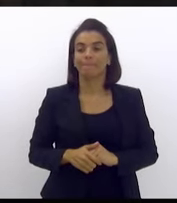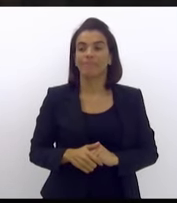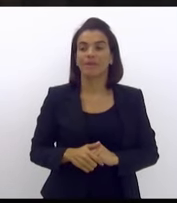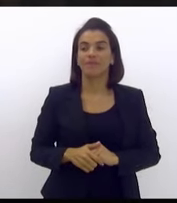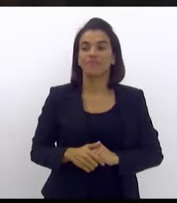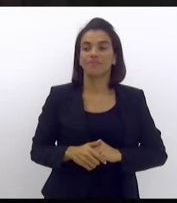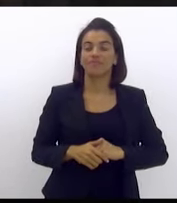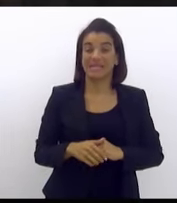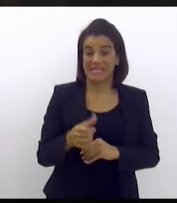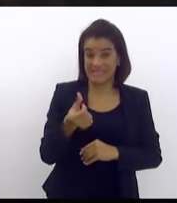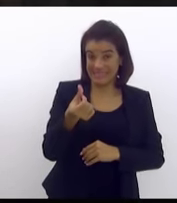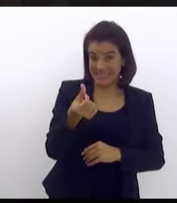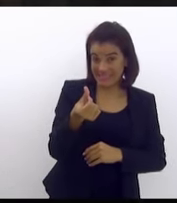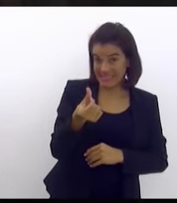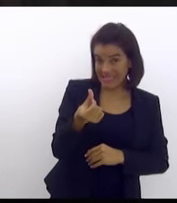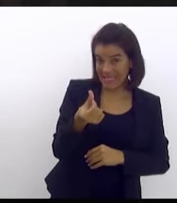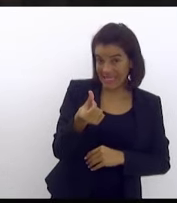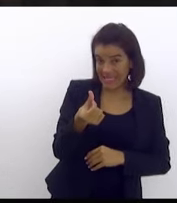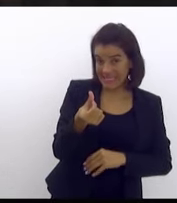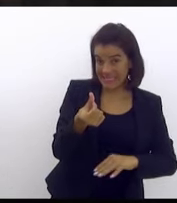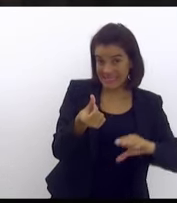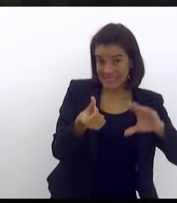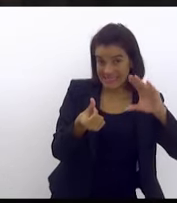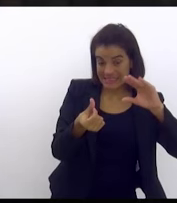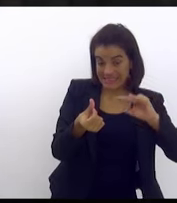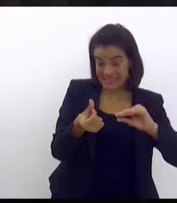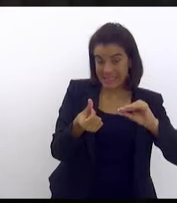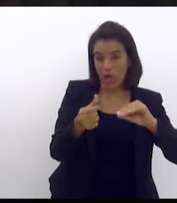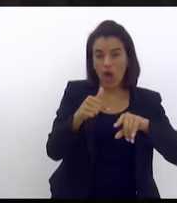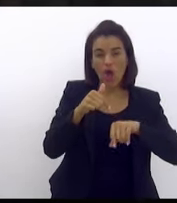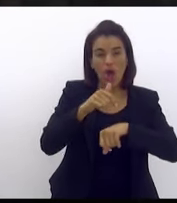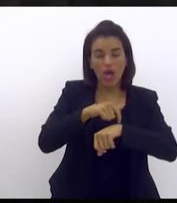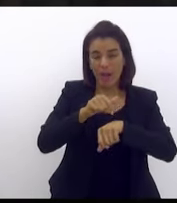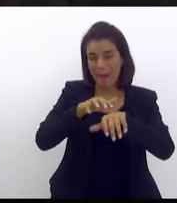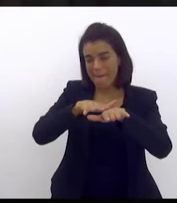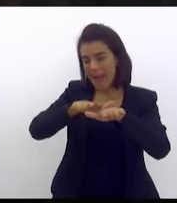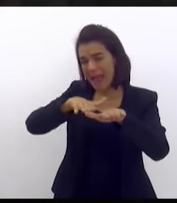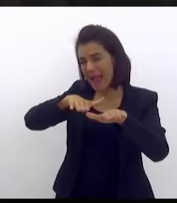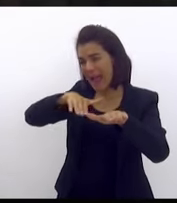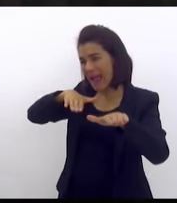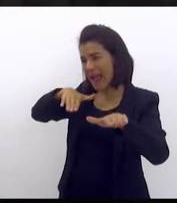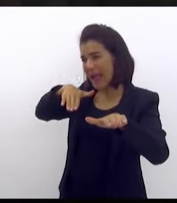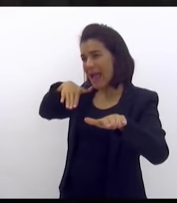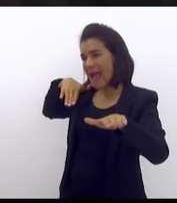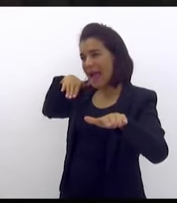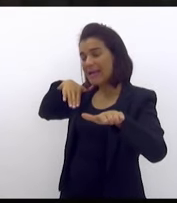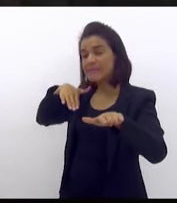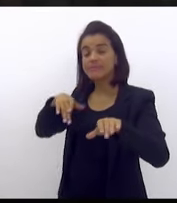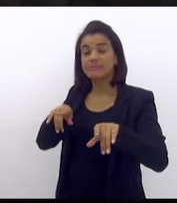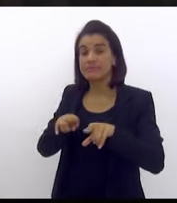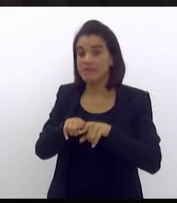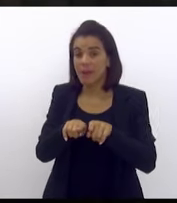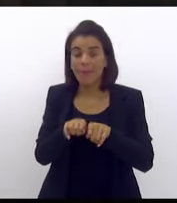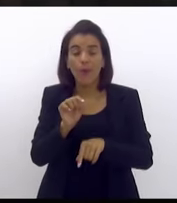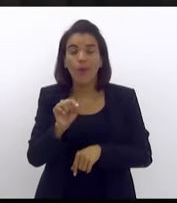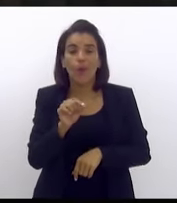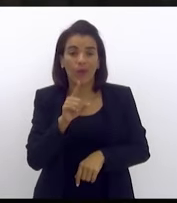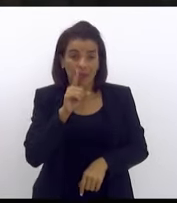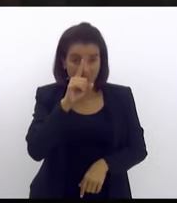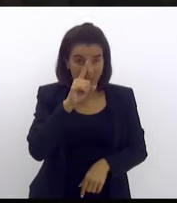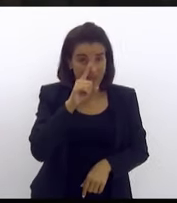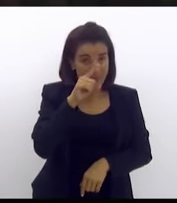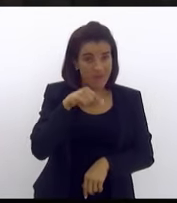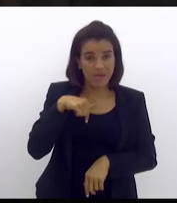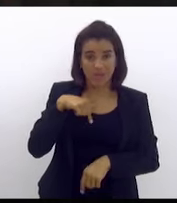Depois de 6 da tarde, além de ser horas de congestionamento, é também uma grande atividade de risco.